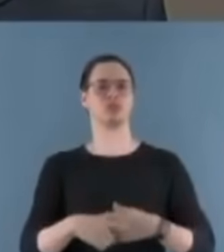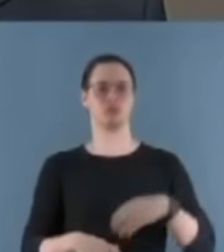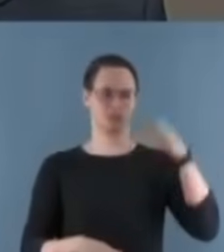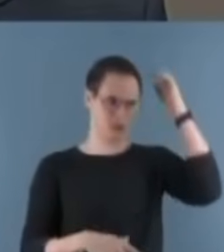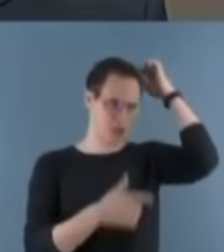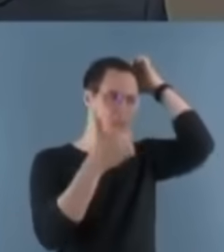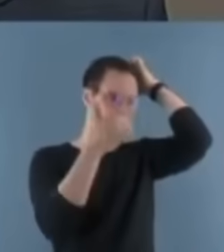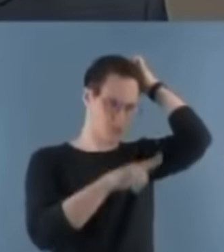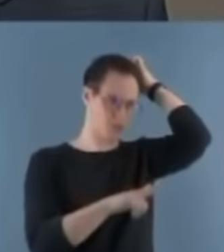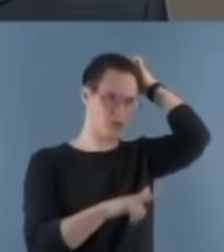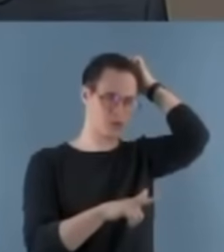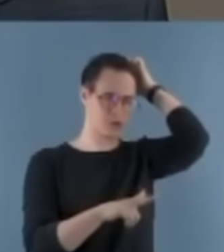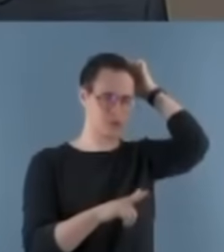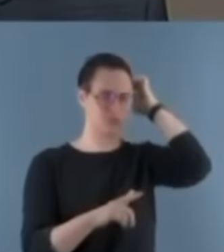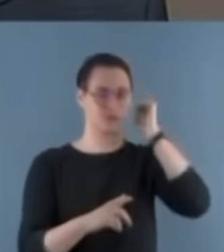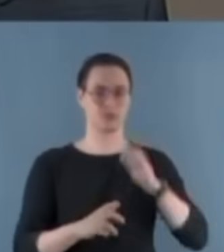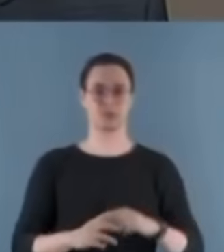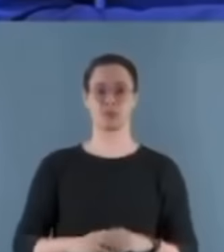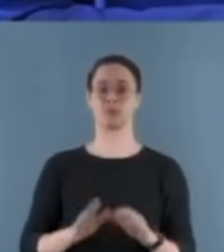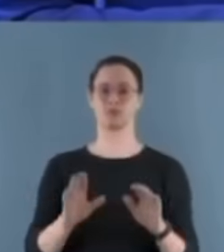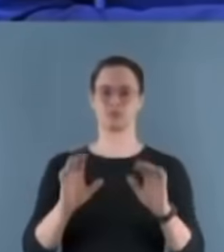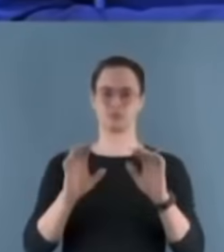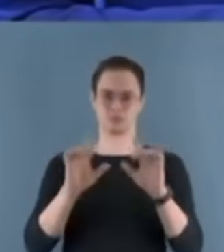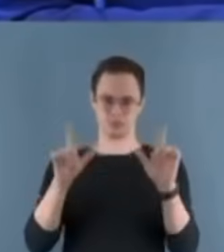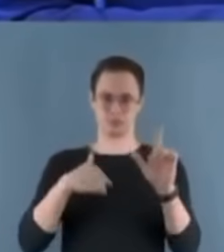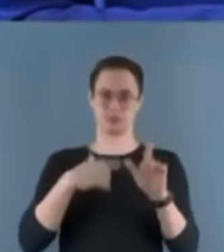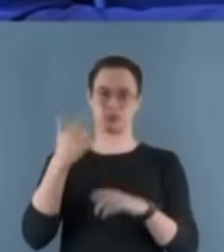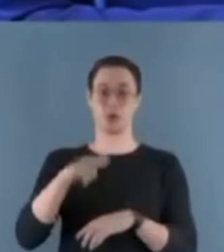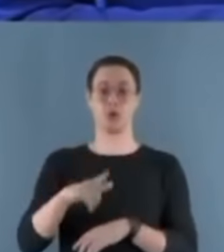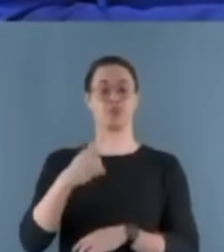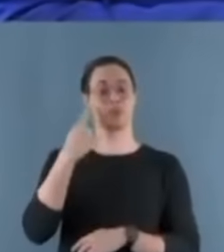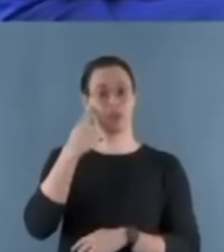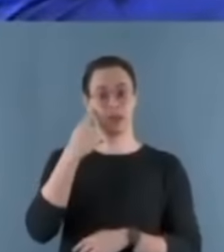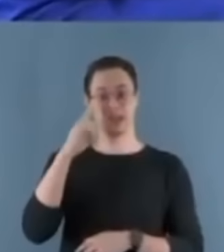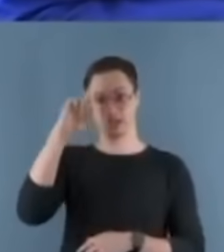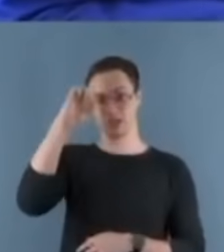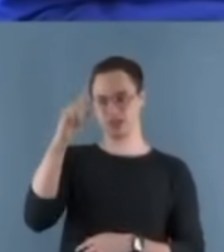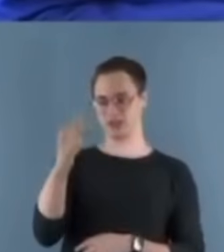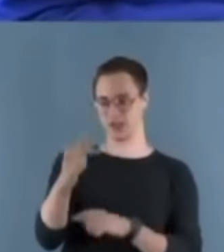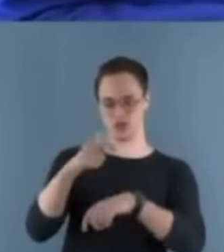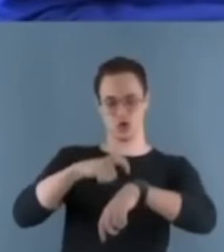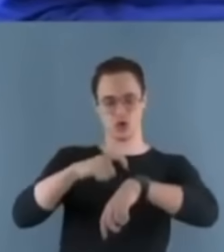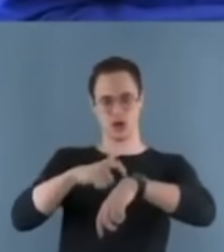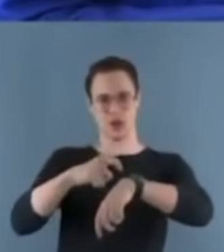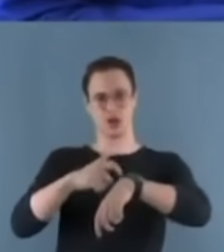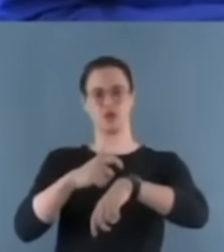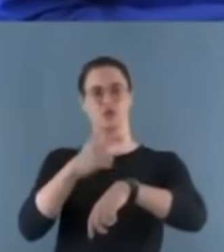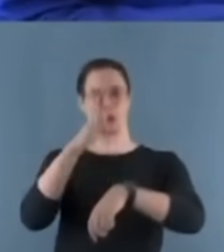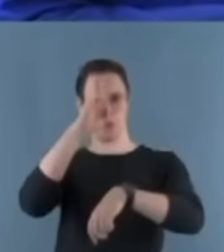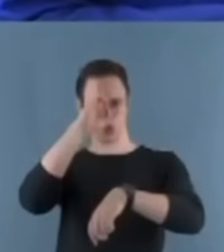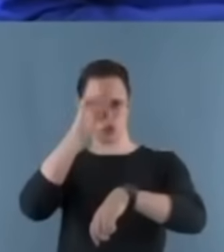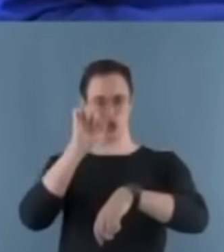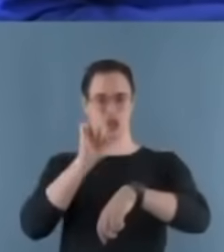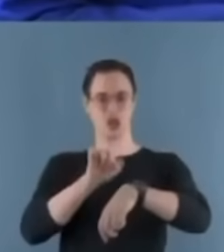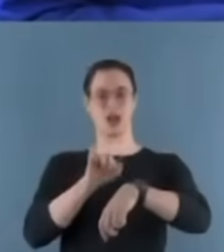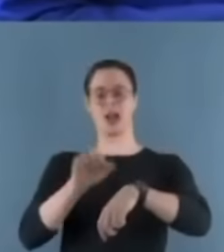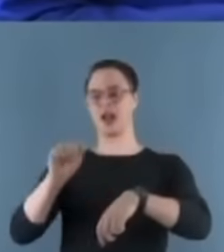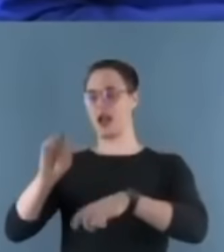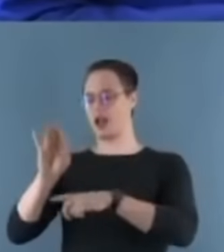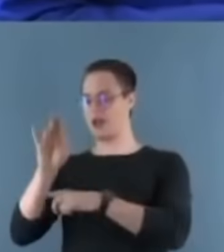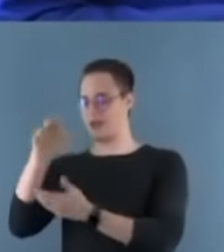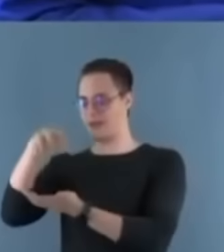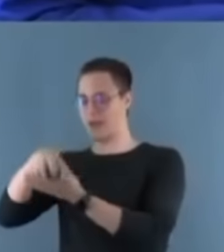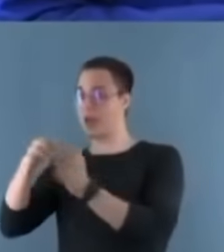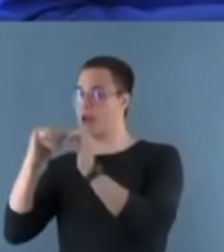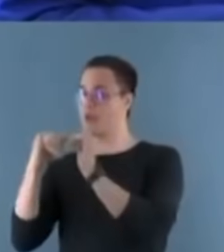Dá para o senhor repetir, deputado? Claro, repito. No dia 7 de janeiro, às meio-dia, a ABIN enviou um informe dizendo que,